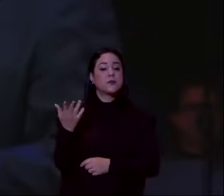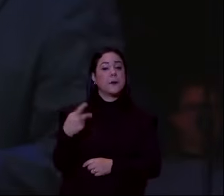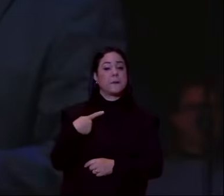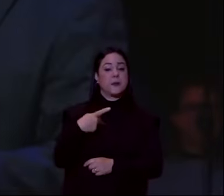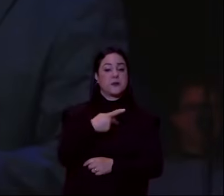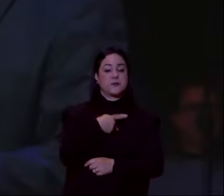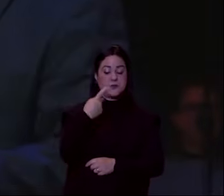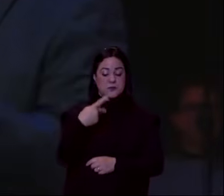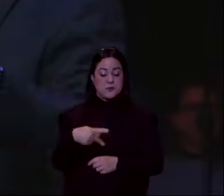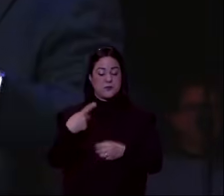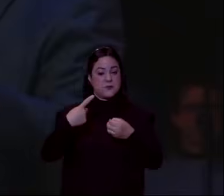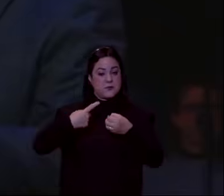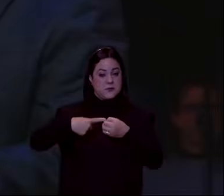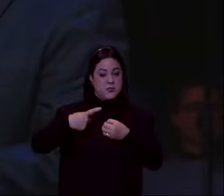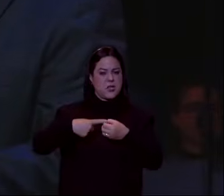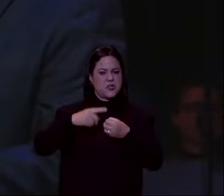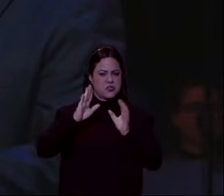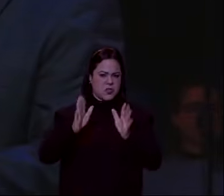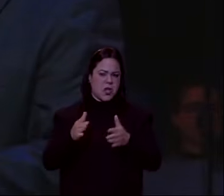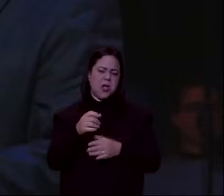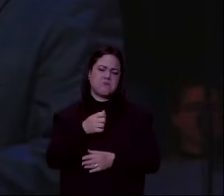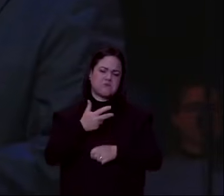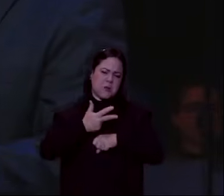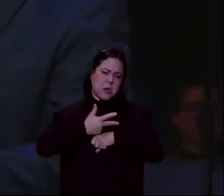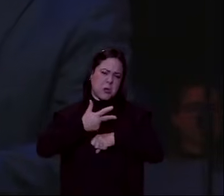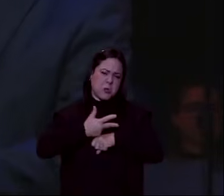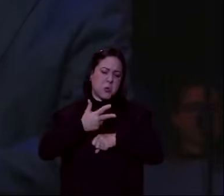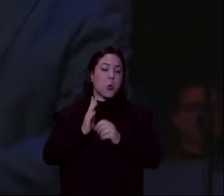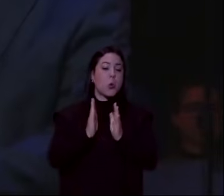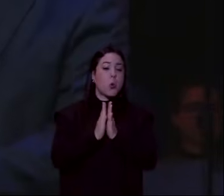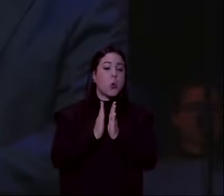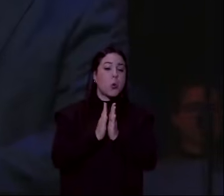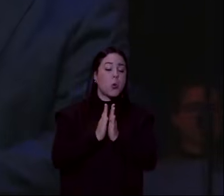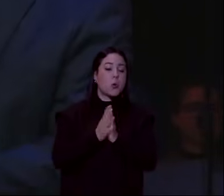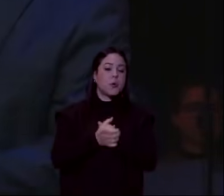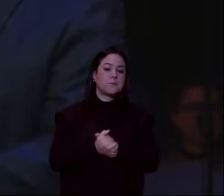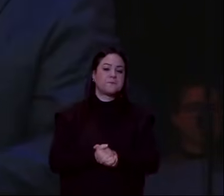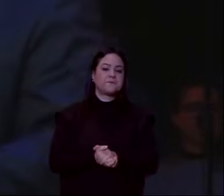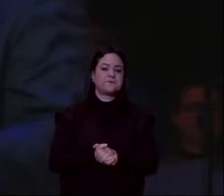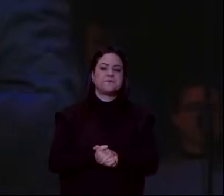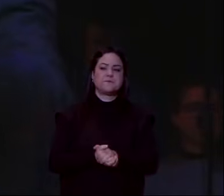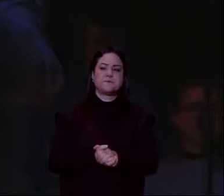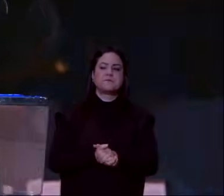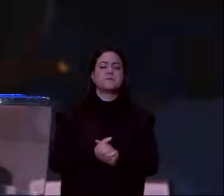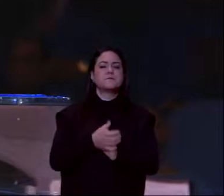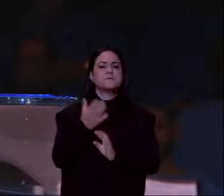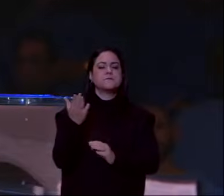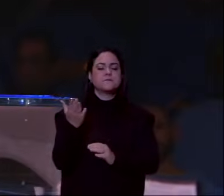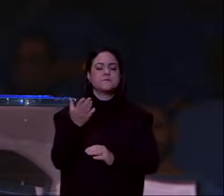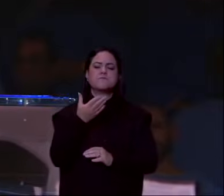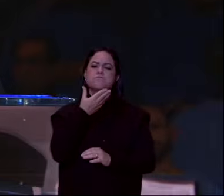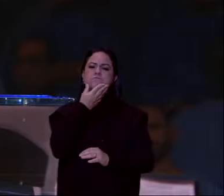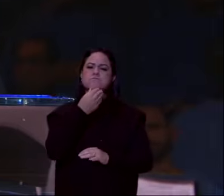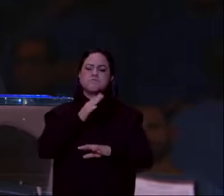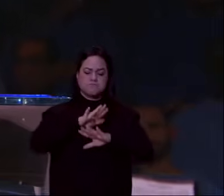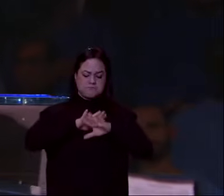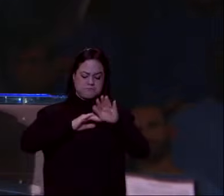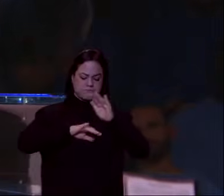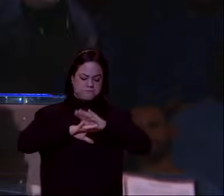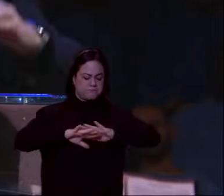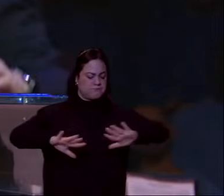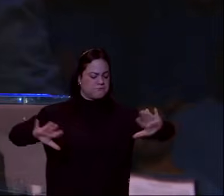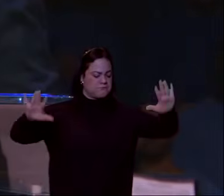aqui da cidade, um senhor já idoso, orar. E aquele irmão levantou as mãos para os